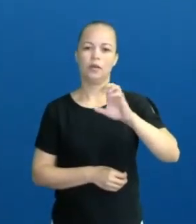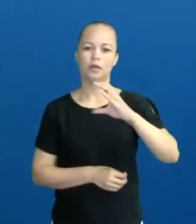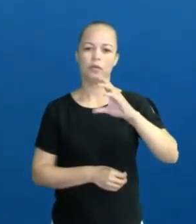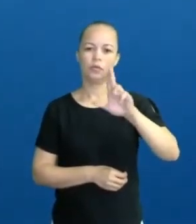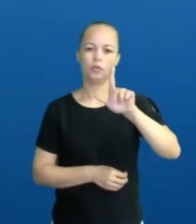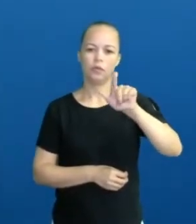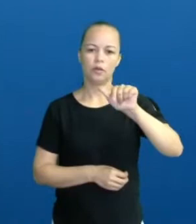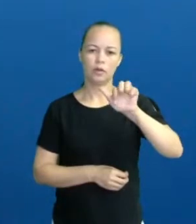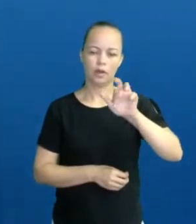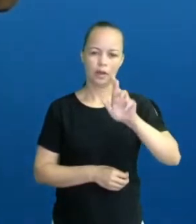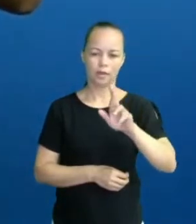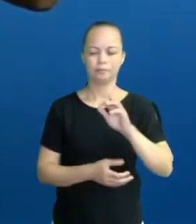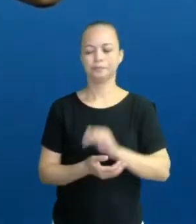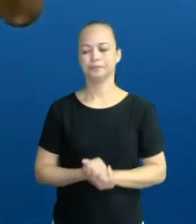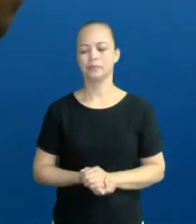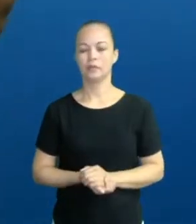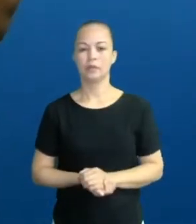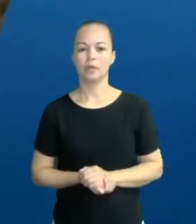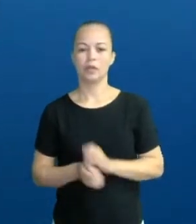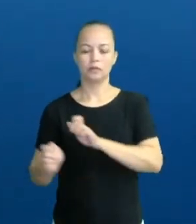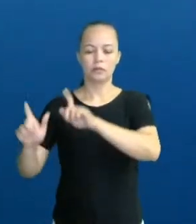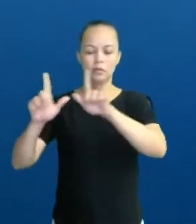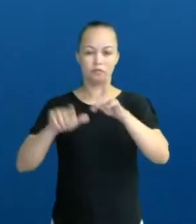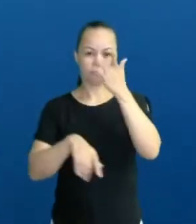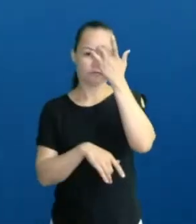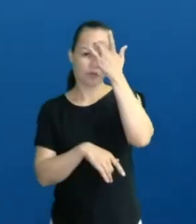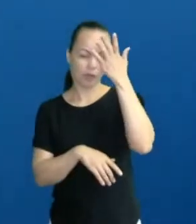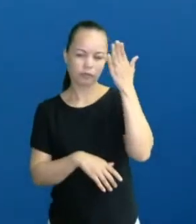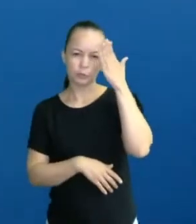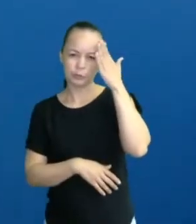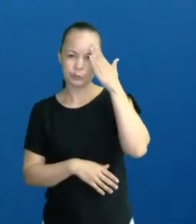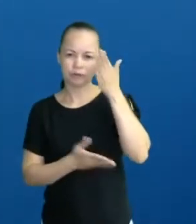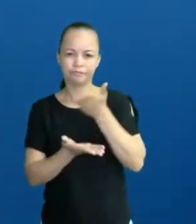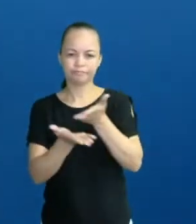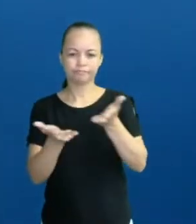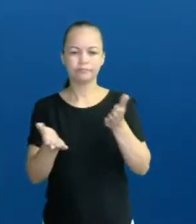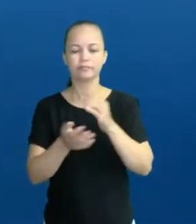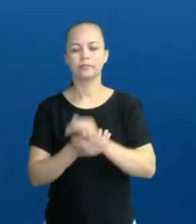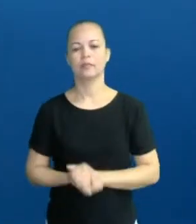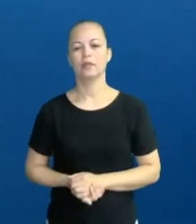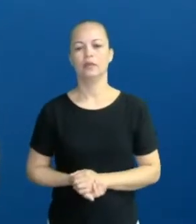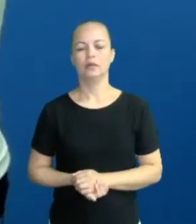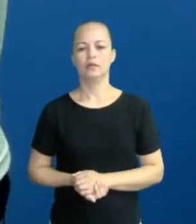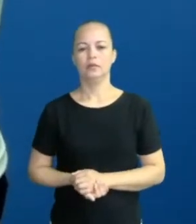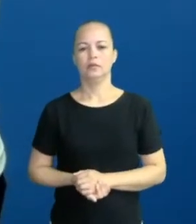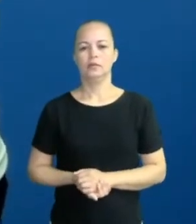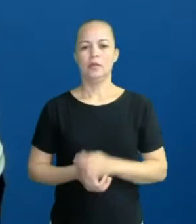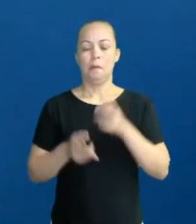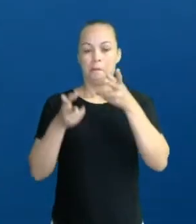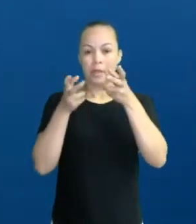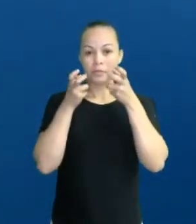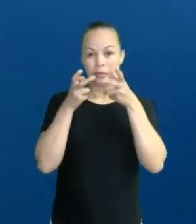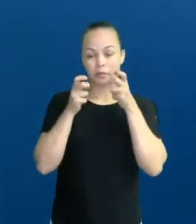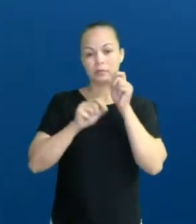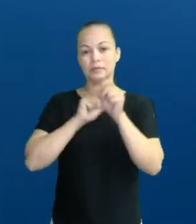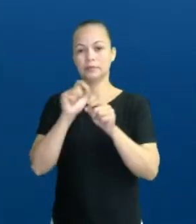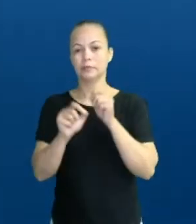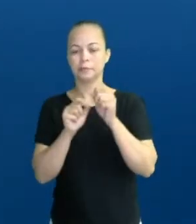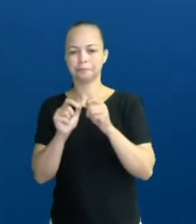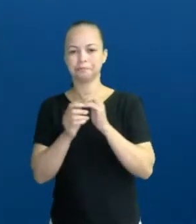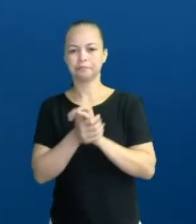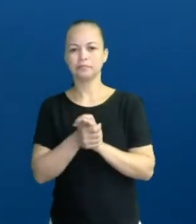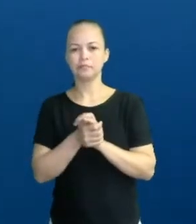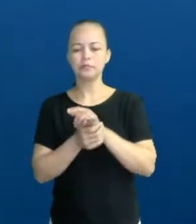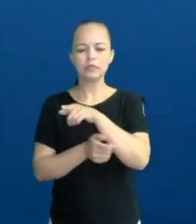nosso próximo slide, porque vai ficar mais fácil e compreensível. Imagina que eu tenho aqui, se você perceber aqui, a gente vai fazer aqui para vocês